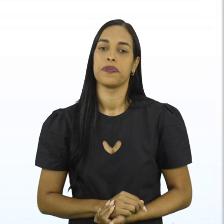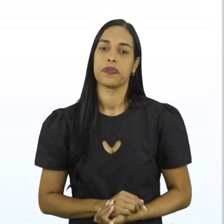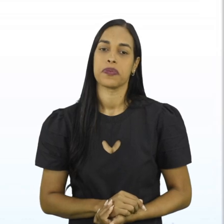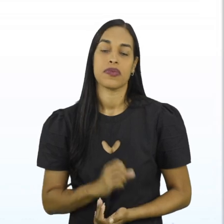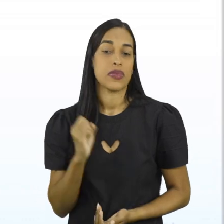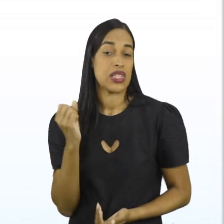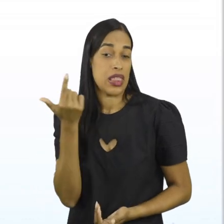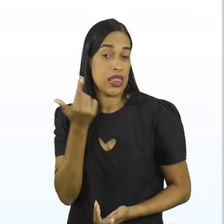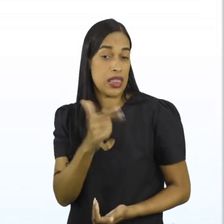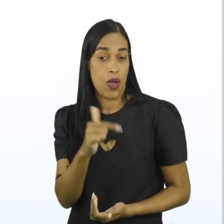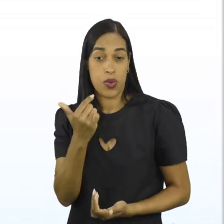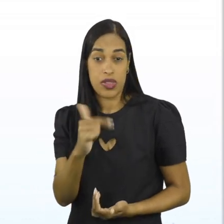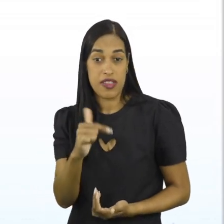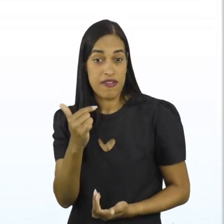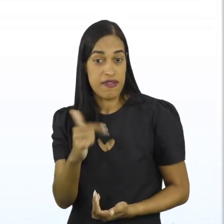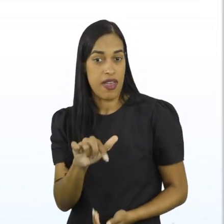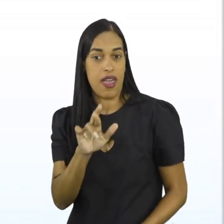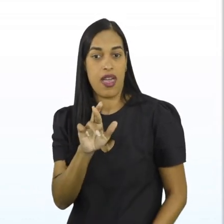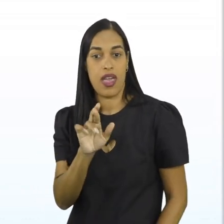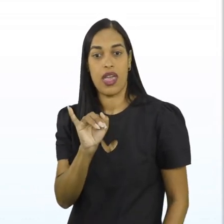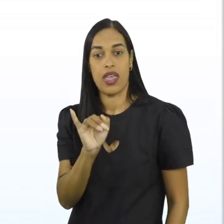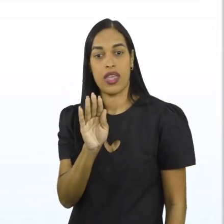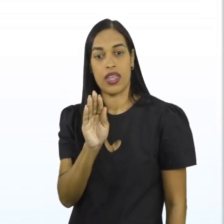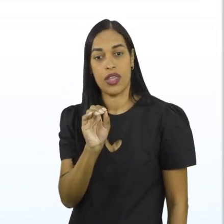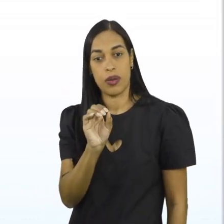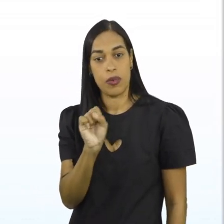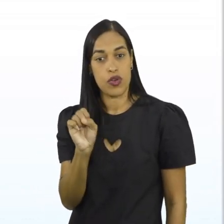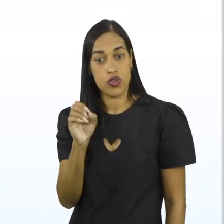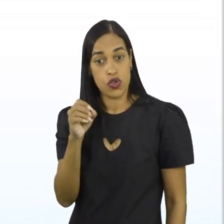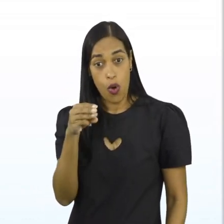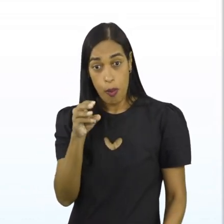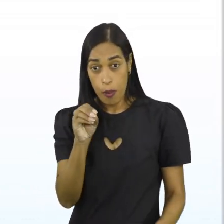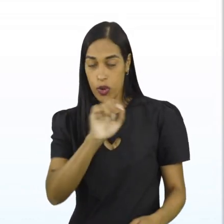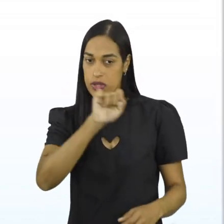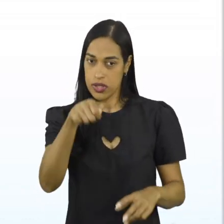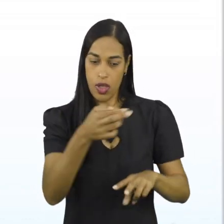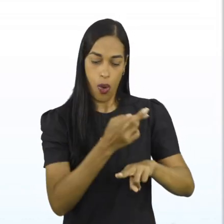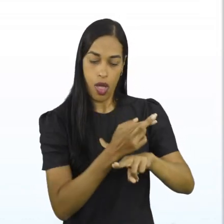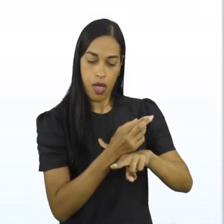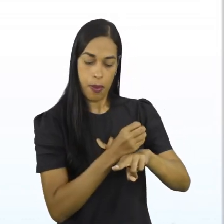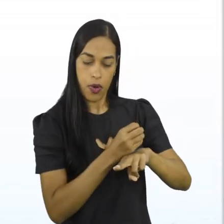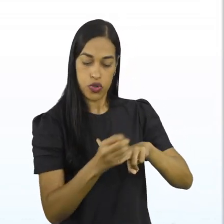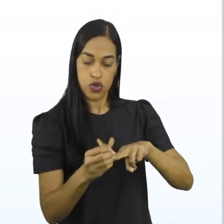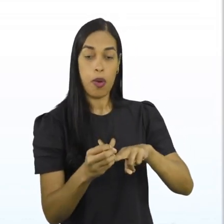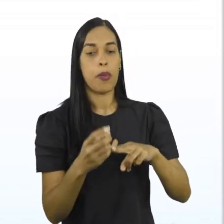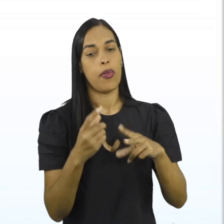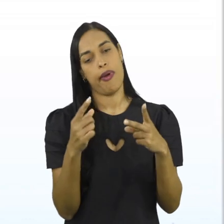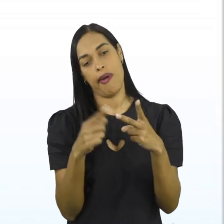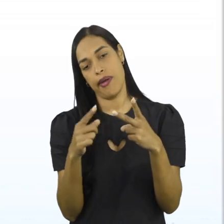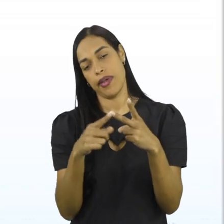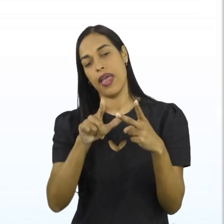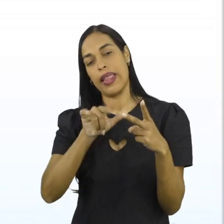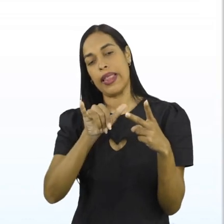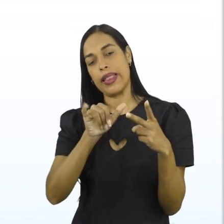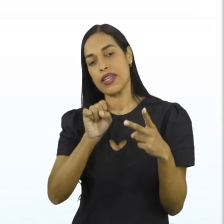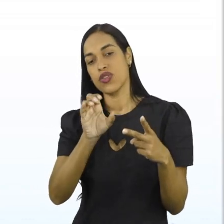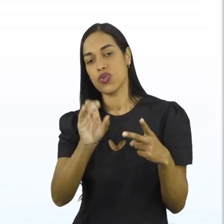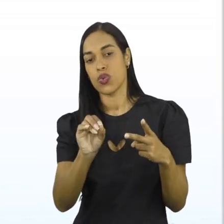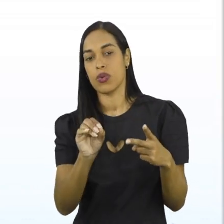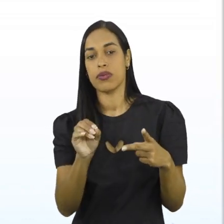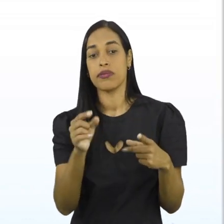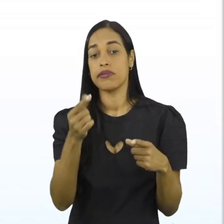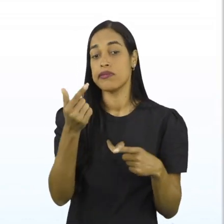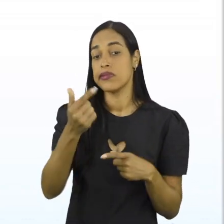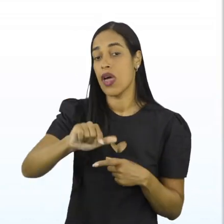não tiver ribossomo, você vai dizer que ele é um retículo liso. E ele é um retículo liso, ó, porque